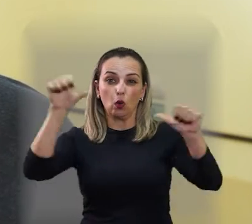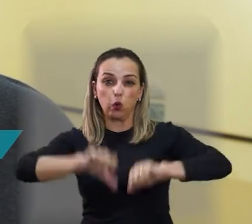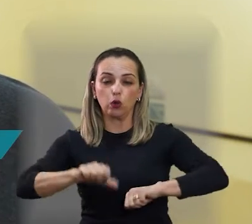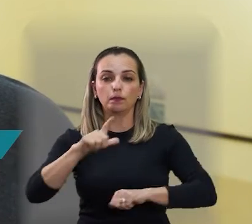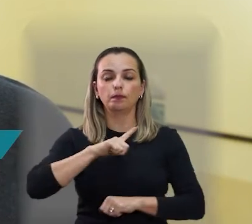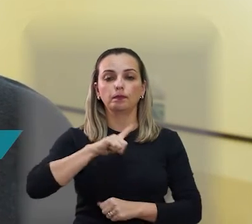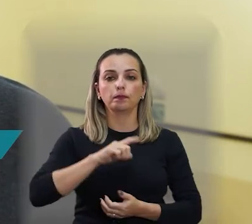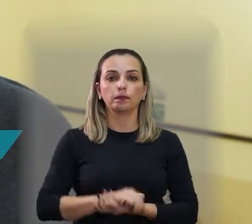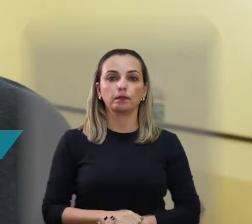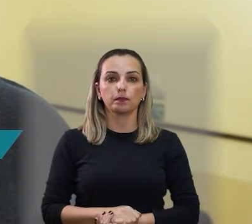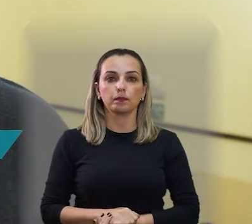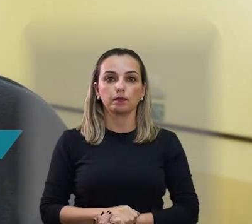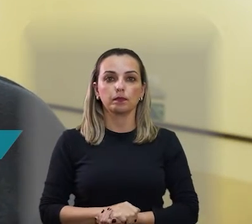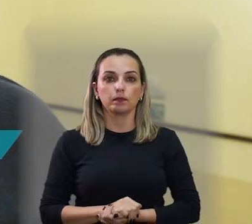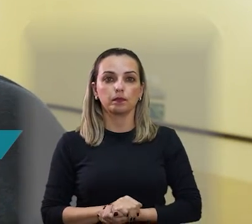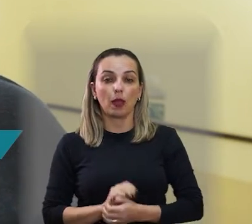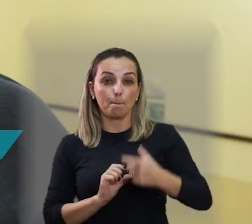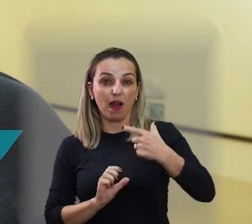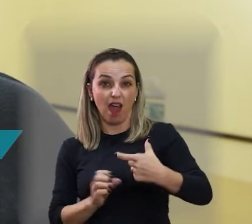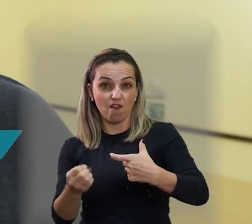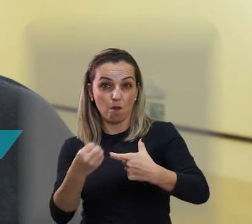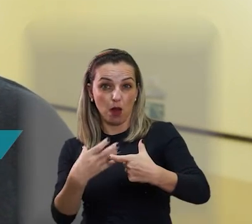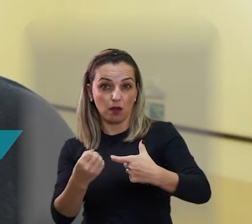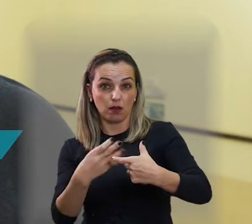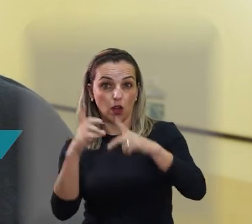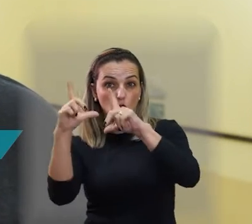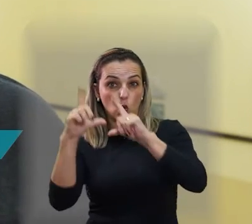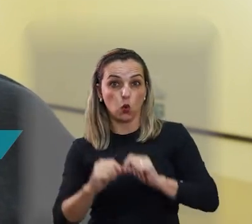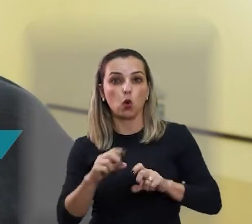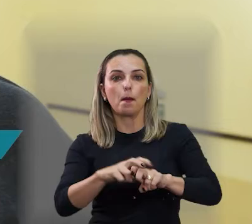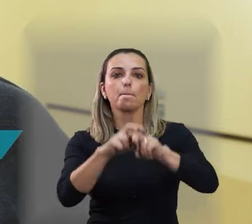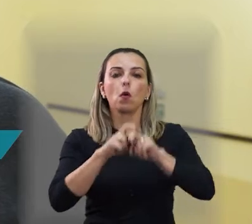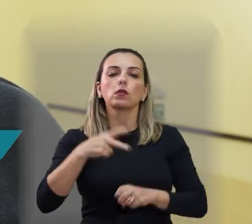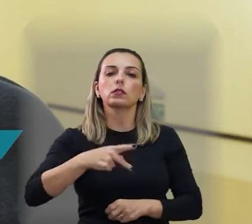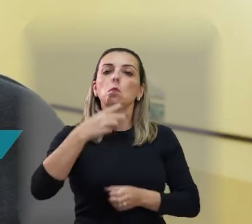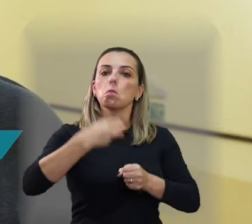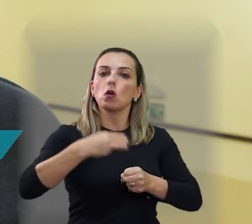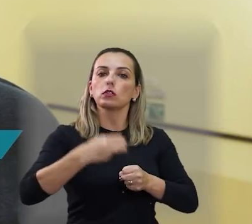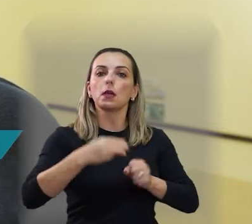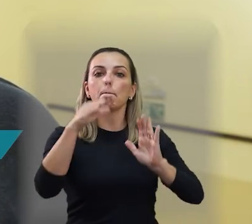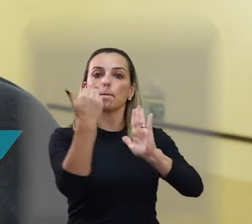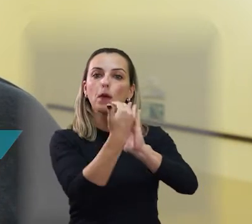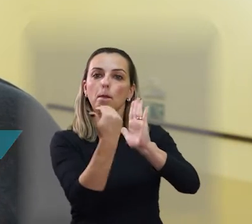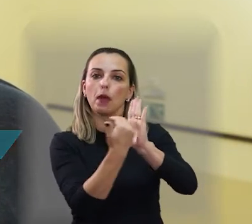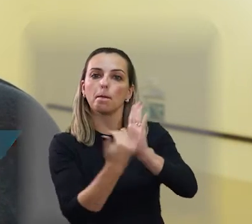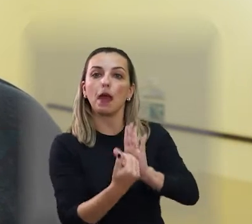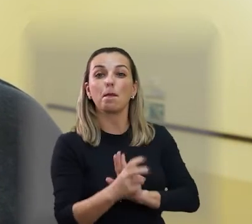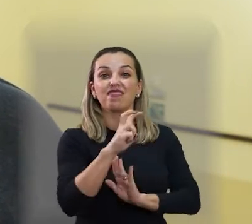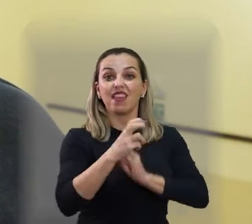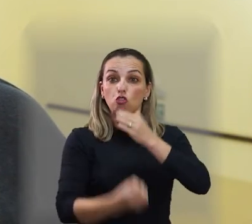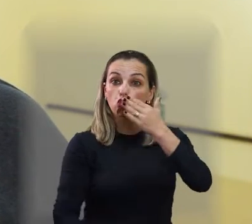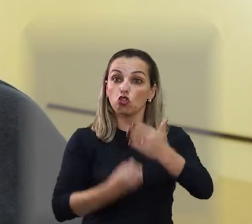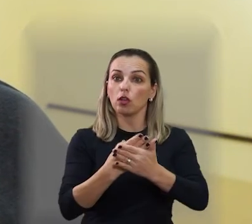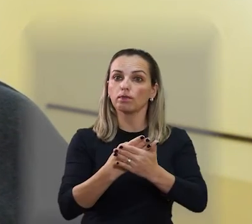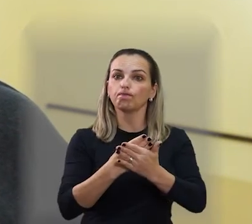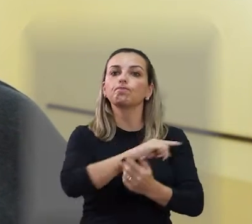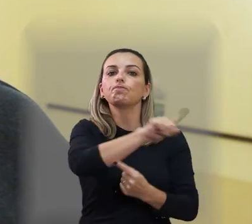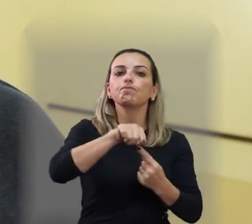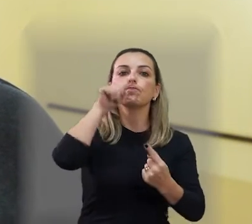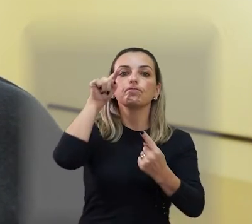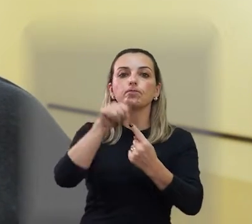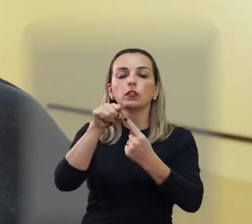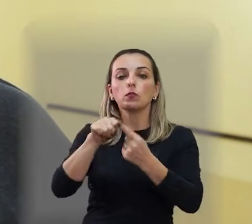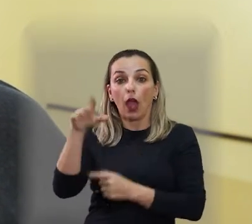estamos com déficit de alfabetização muito grande que provocou o município a ser obrigada a lançar cinco